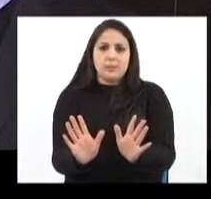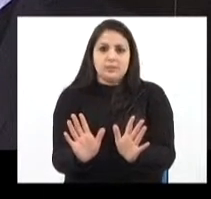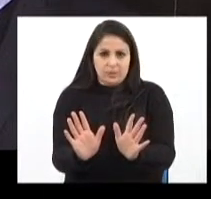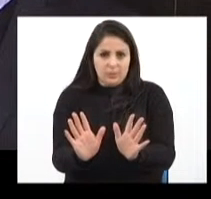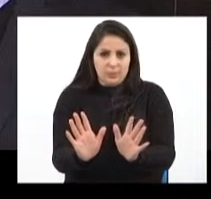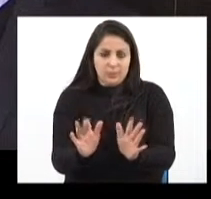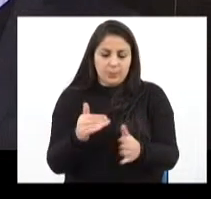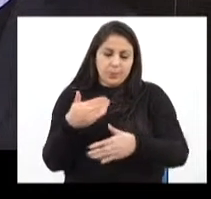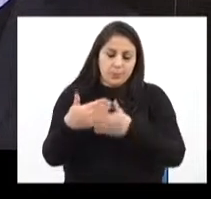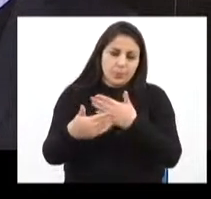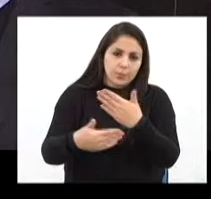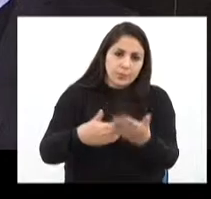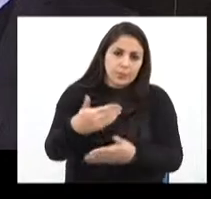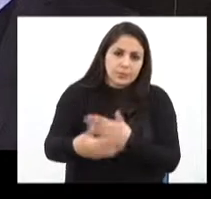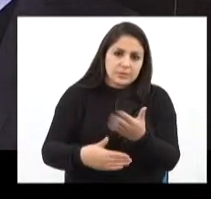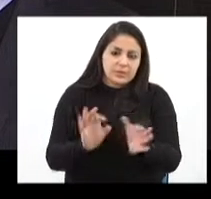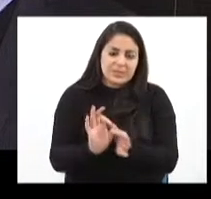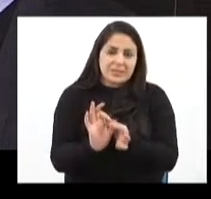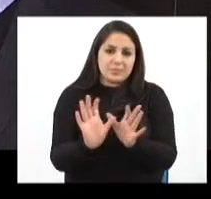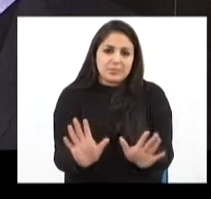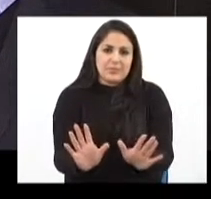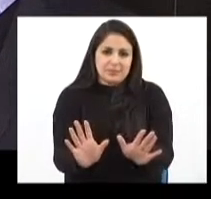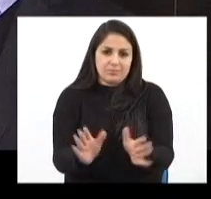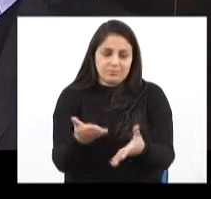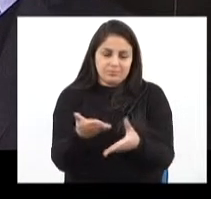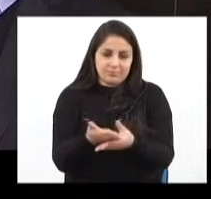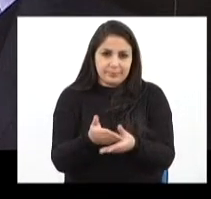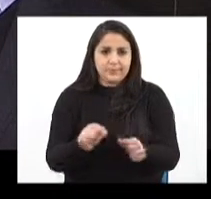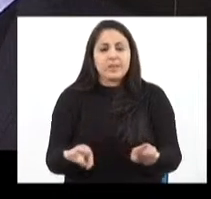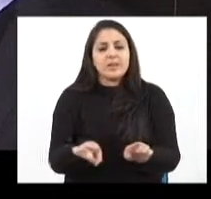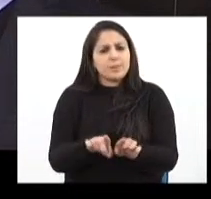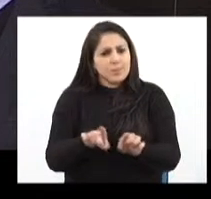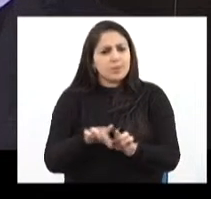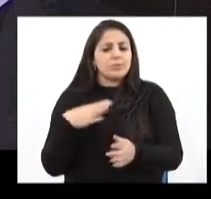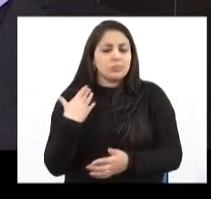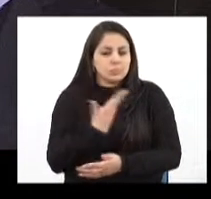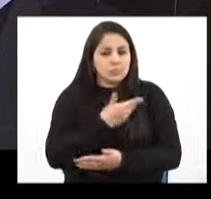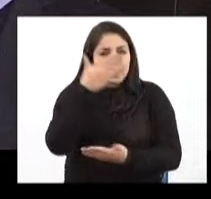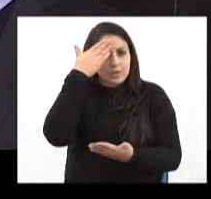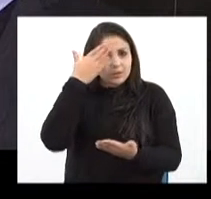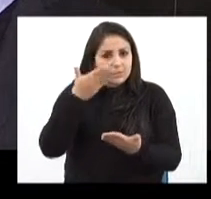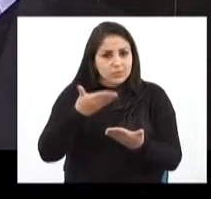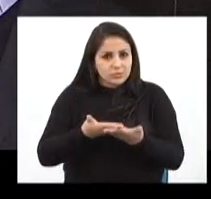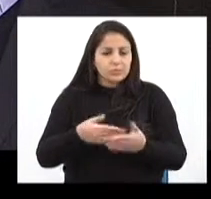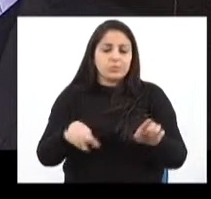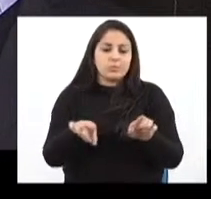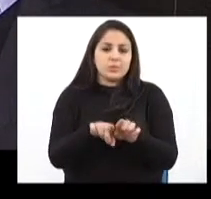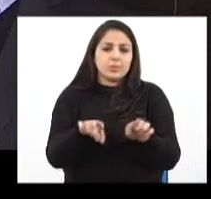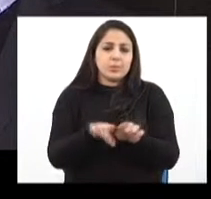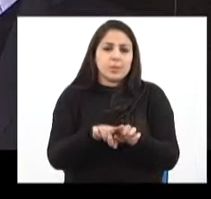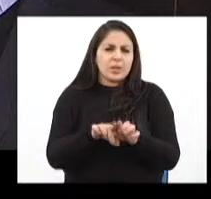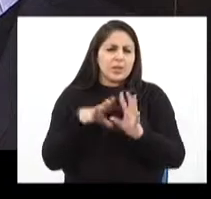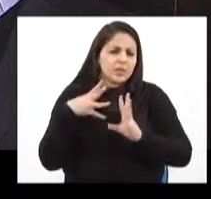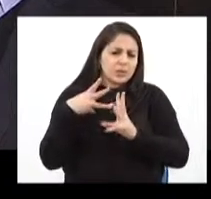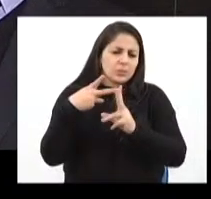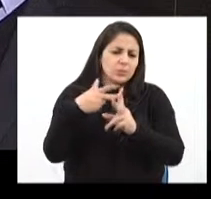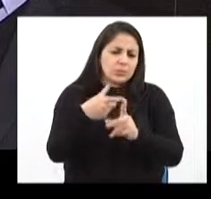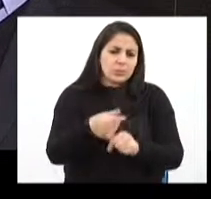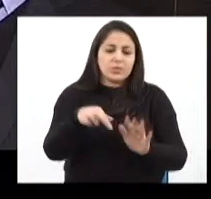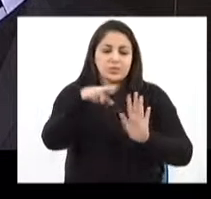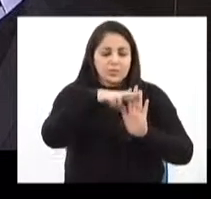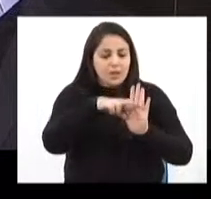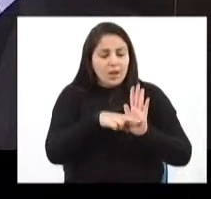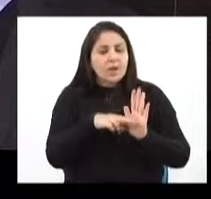assim, suficiente para o encaminhamento do processo de licitação. Nós estamos muito confiantes de que toda essa